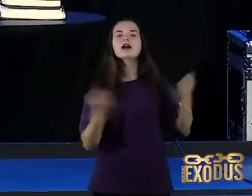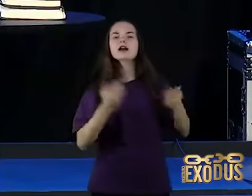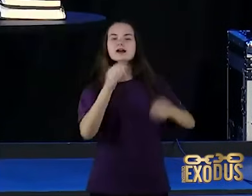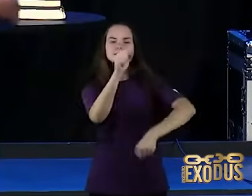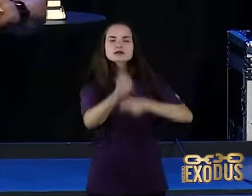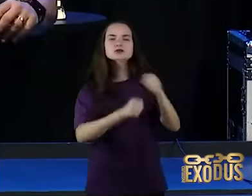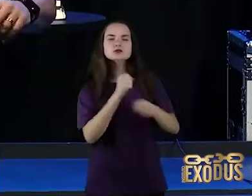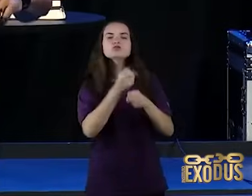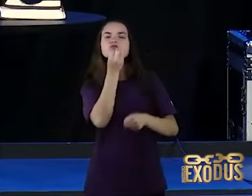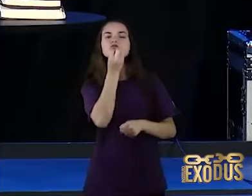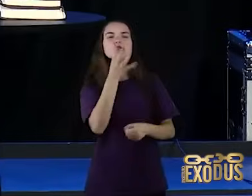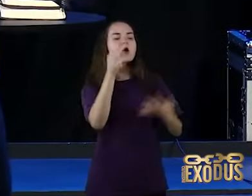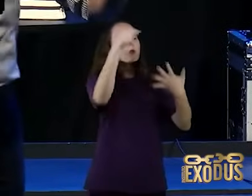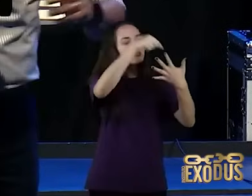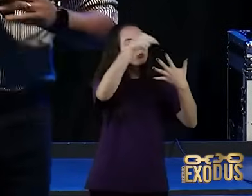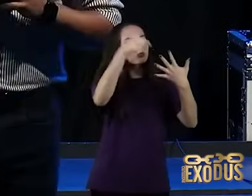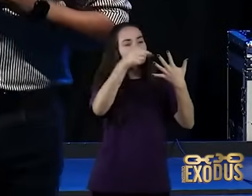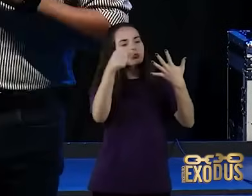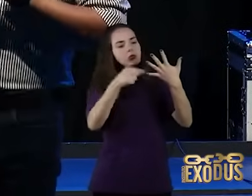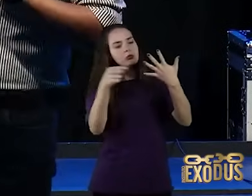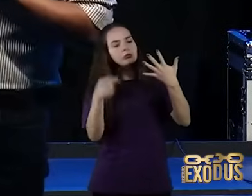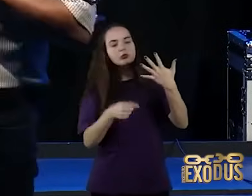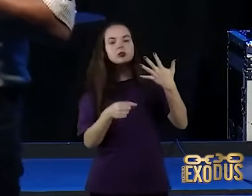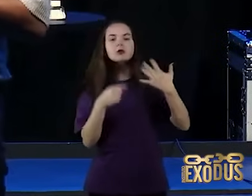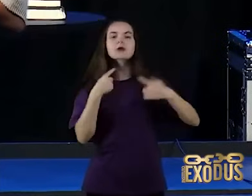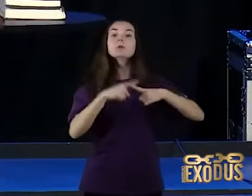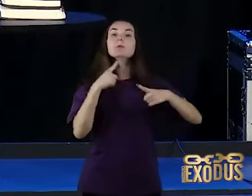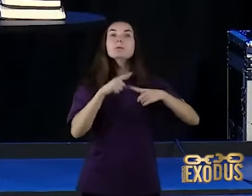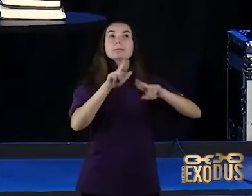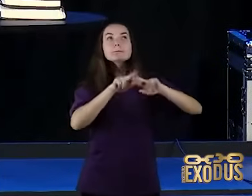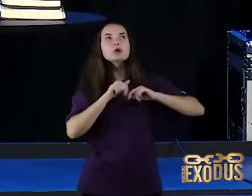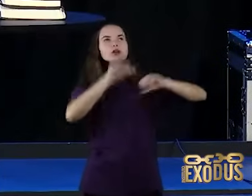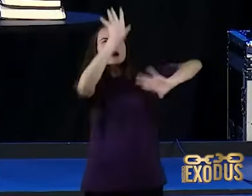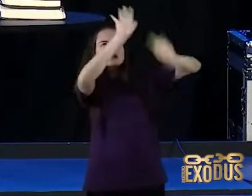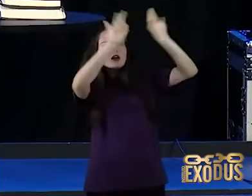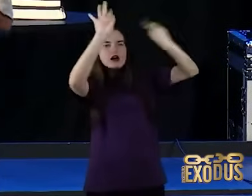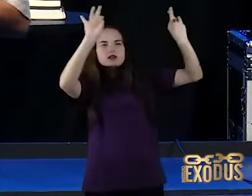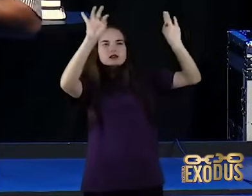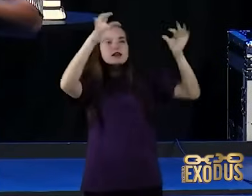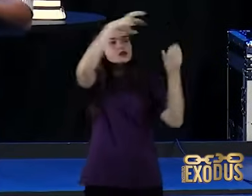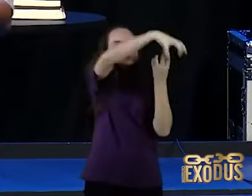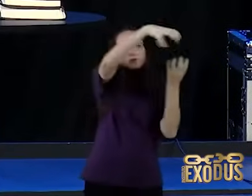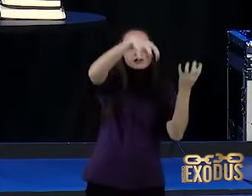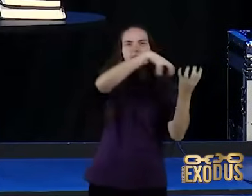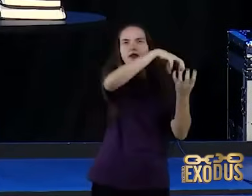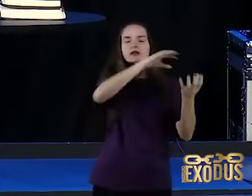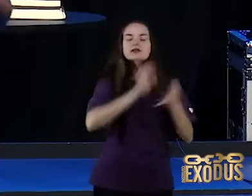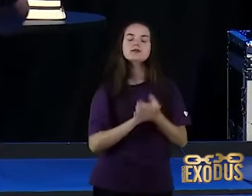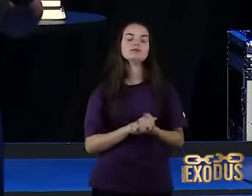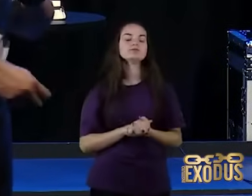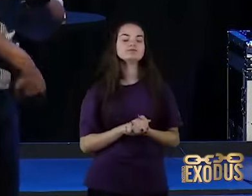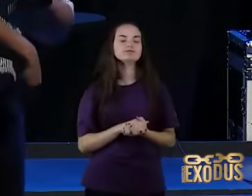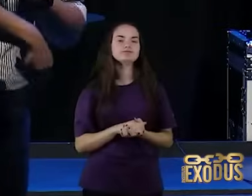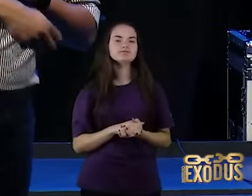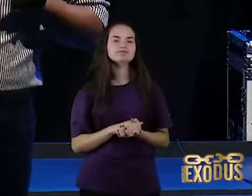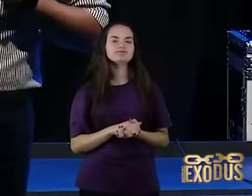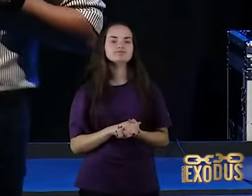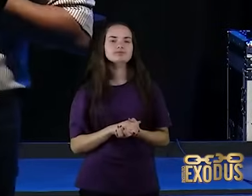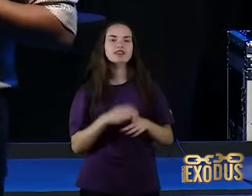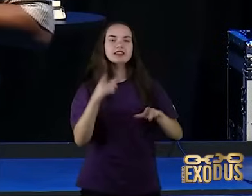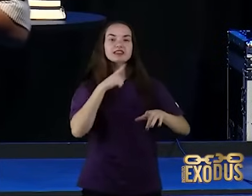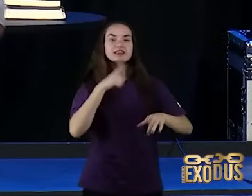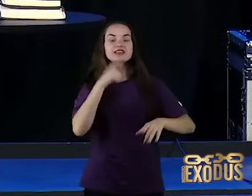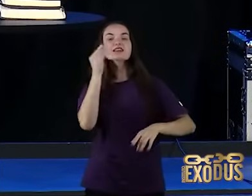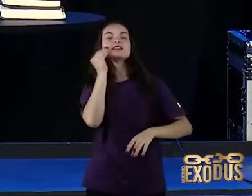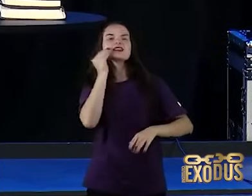isso ano foi vai ser bom para aquilo porque tem um alinhamento dos planetas tem gente que joga sortes com